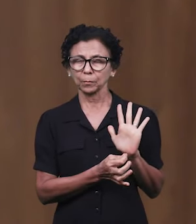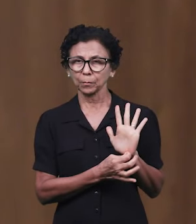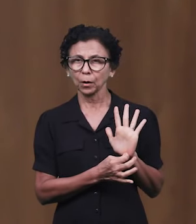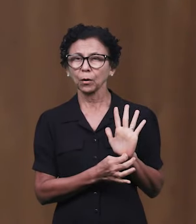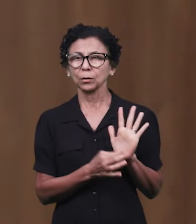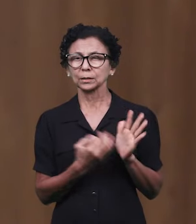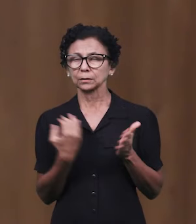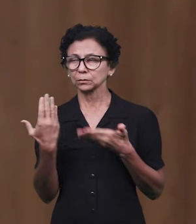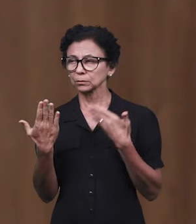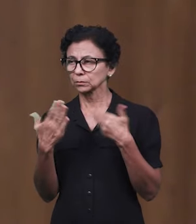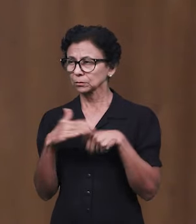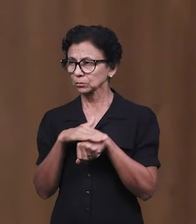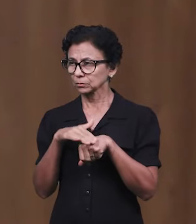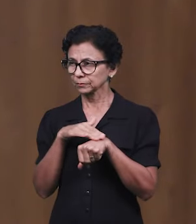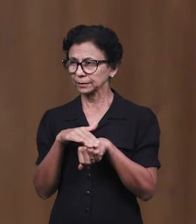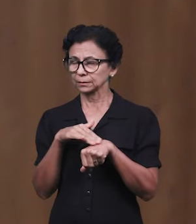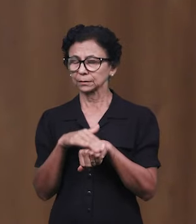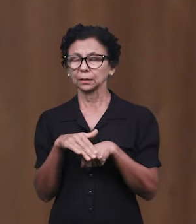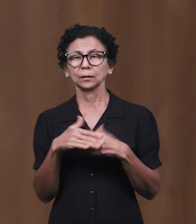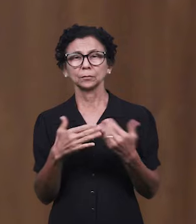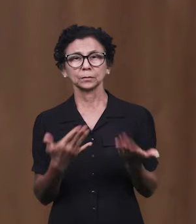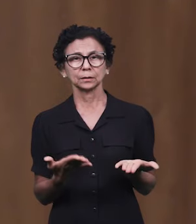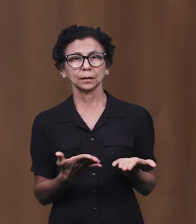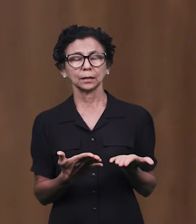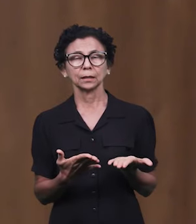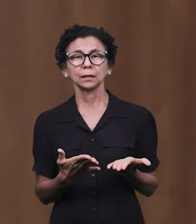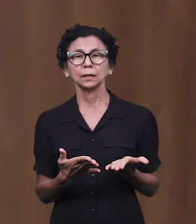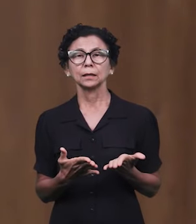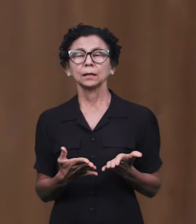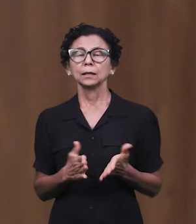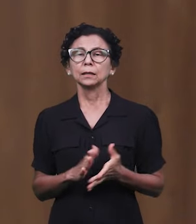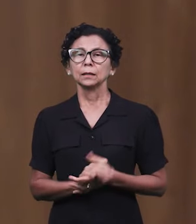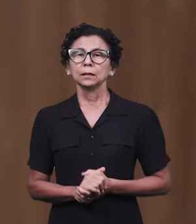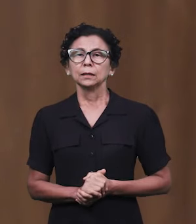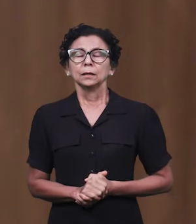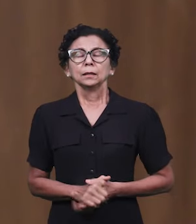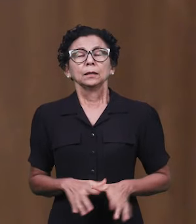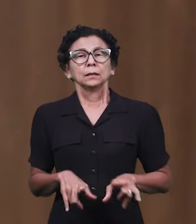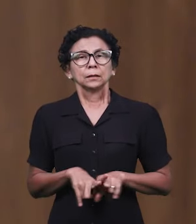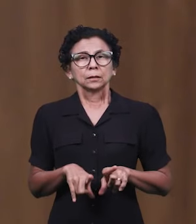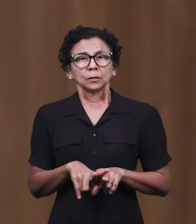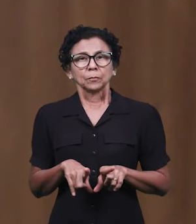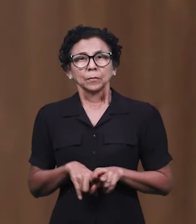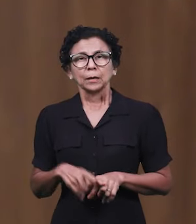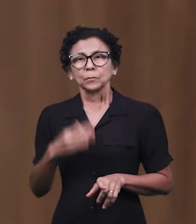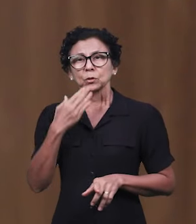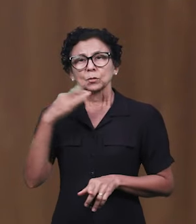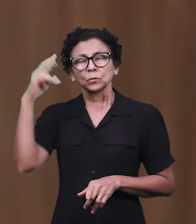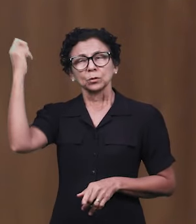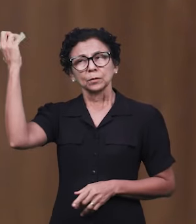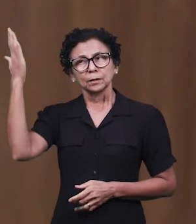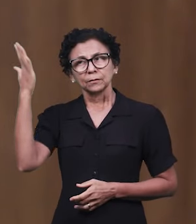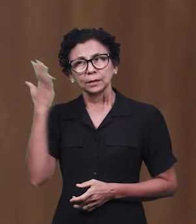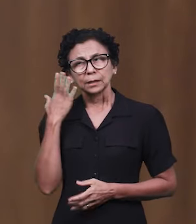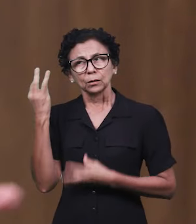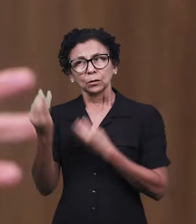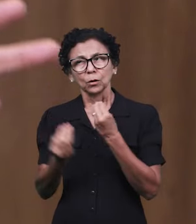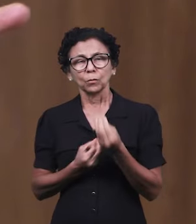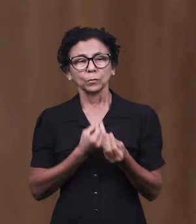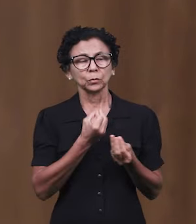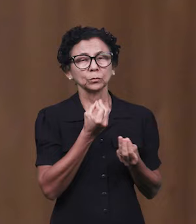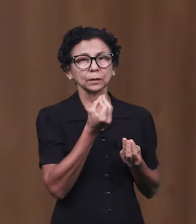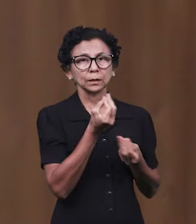uma orientação do Senhor, foi justamente para dar uma voz, uma visibilidade a esses jovens e também trazer